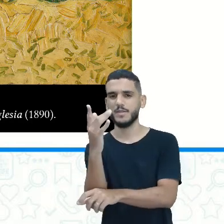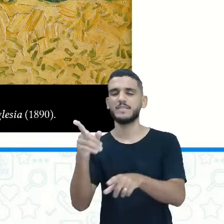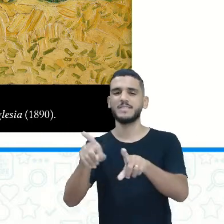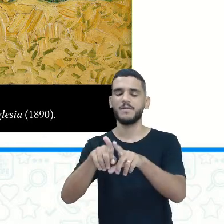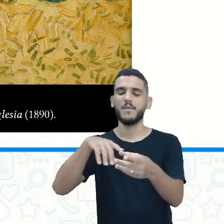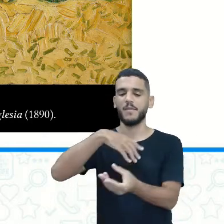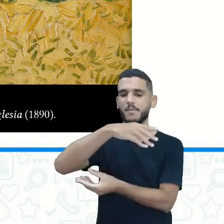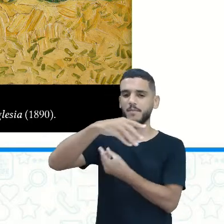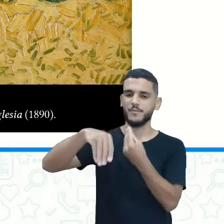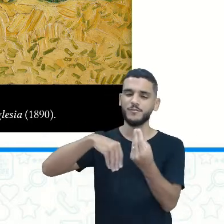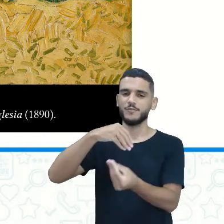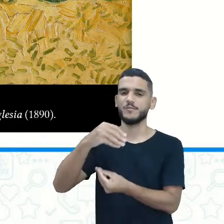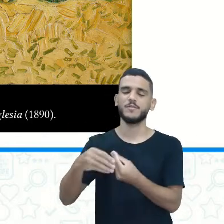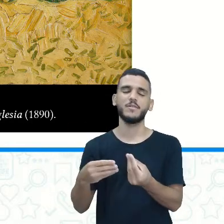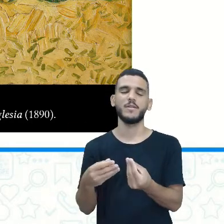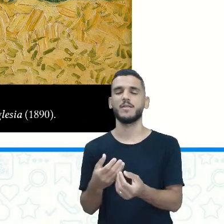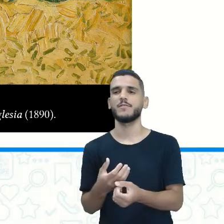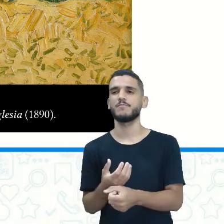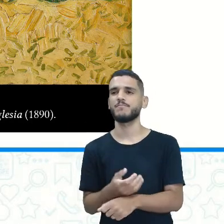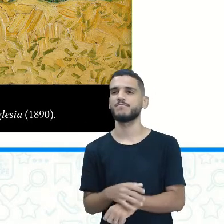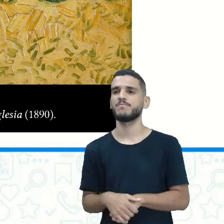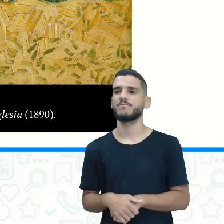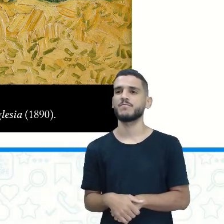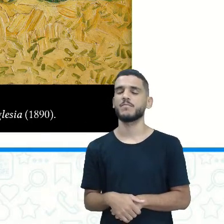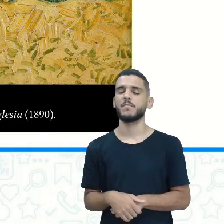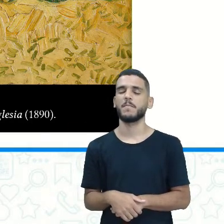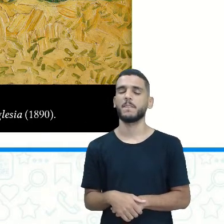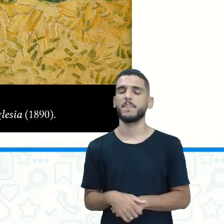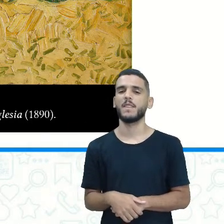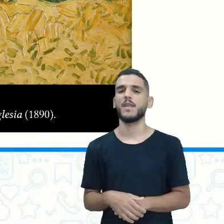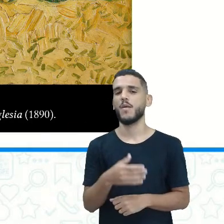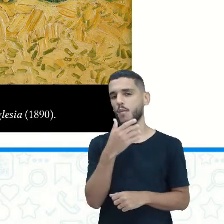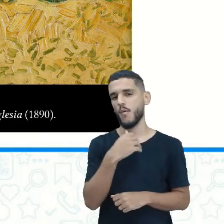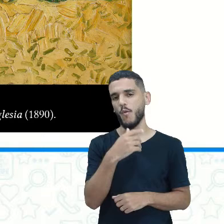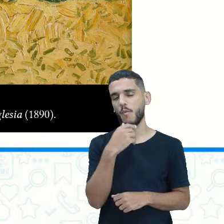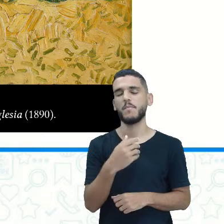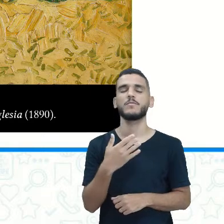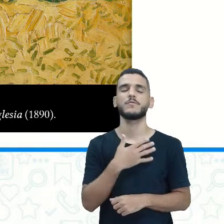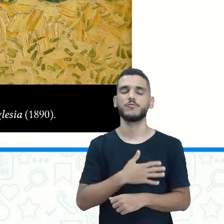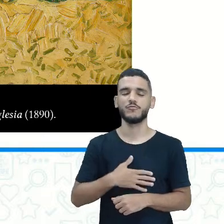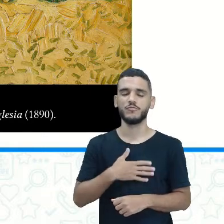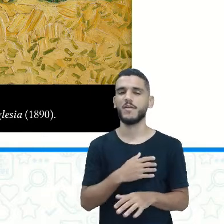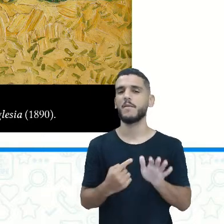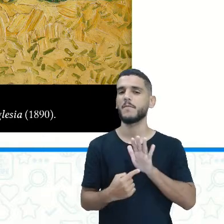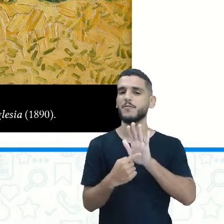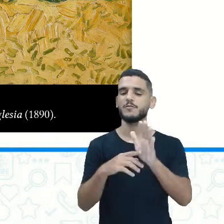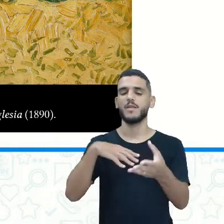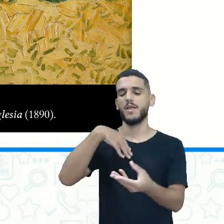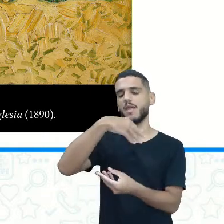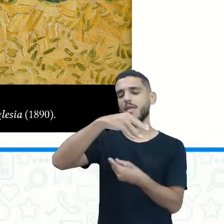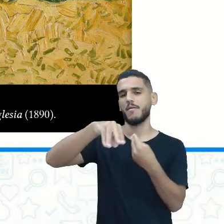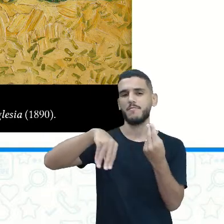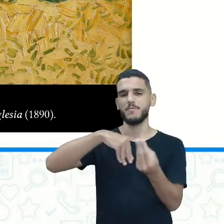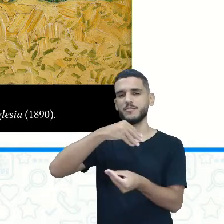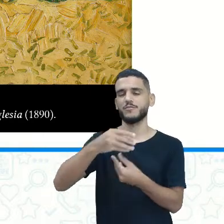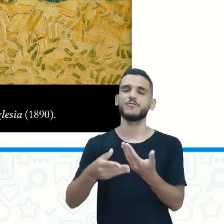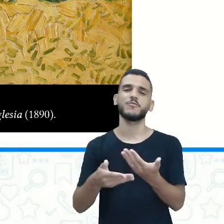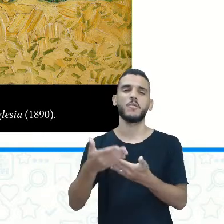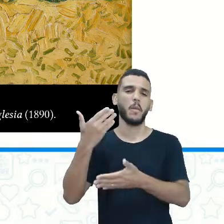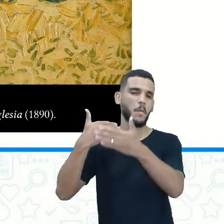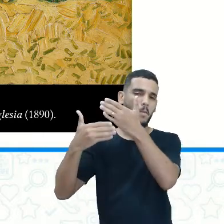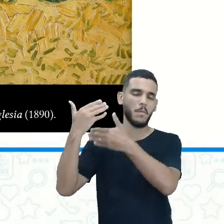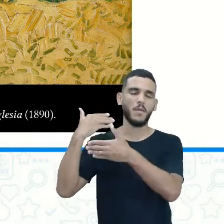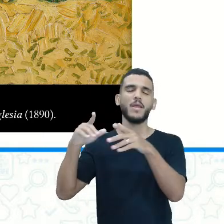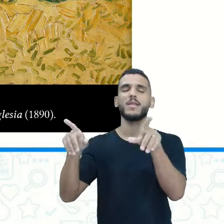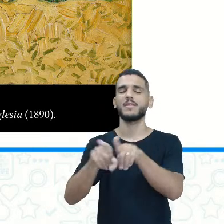plantações. Van Gogh, ele gostava muito de mostrar essa parte, né, dessa mistura. Mesmo naquela época já existia